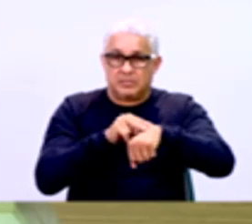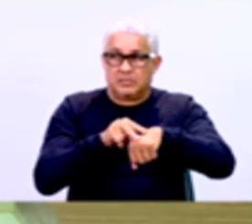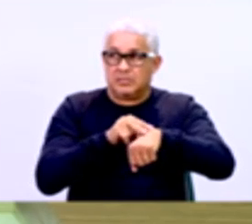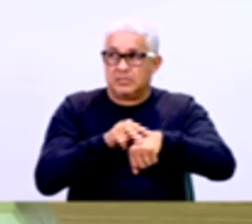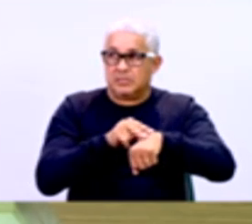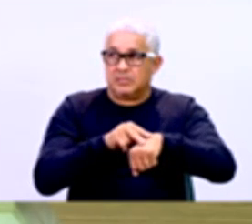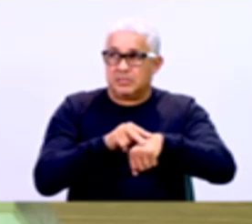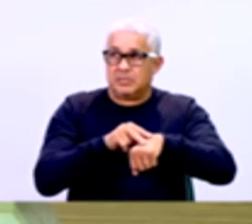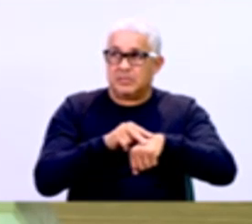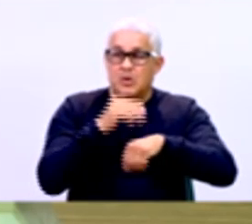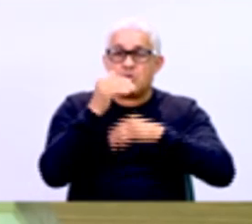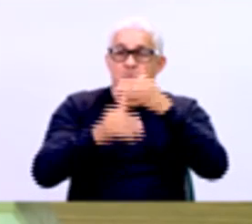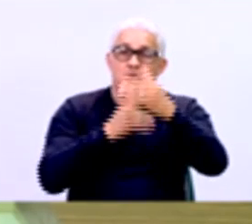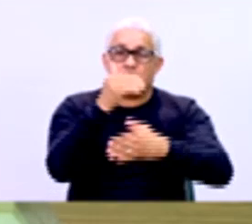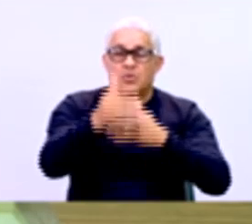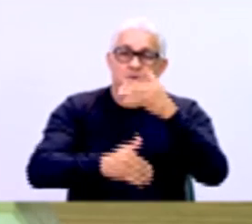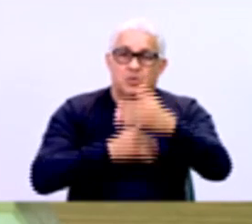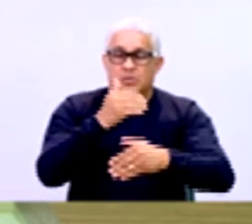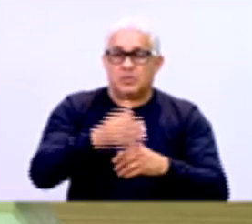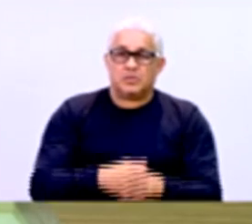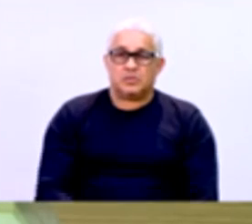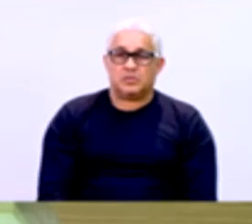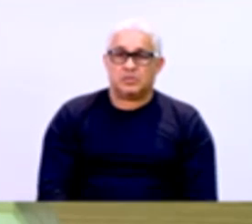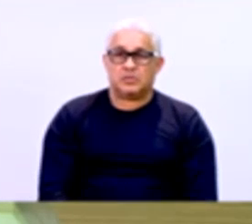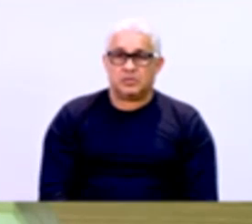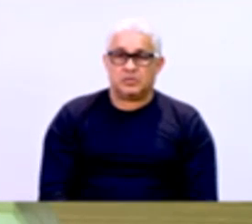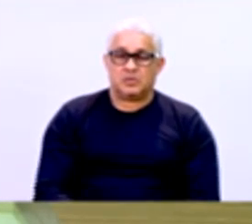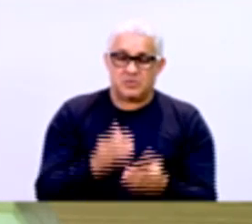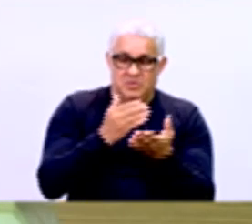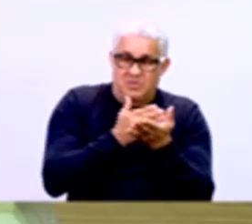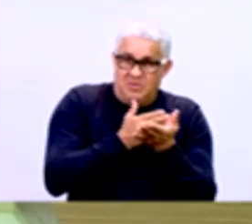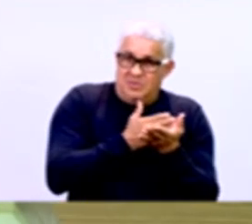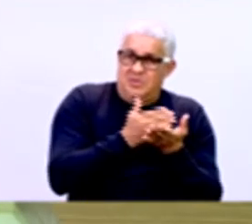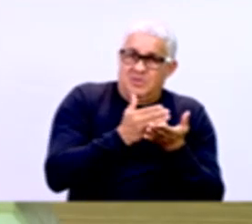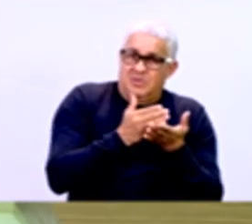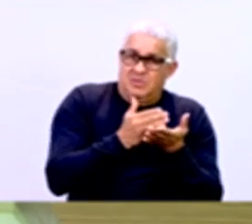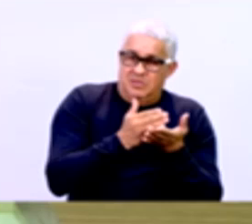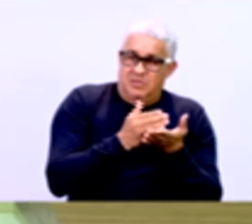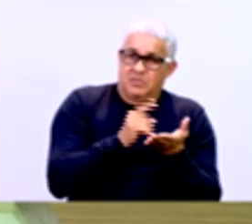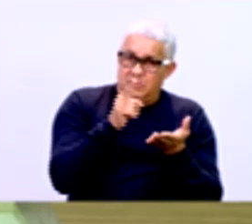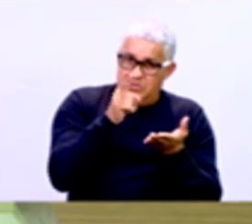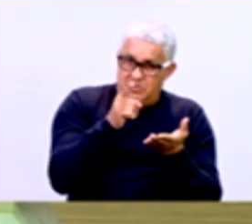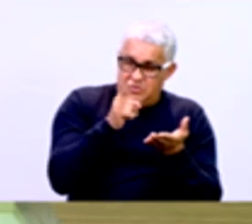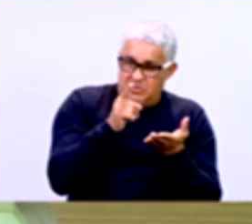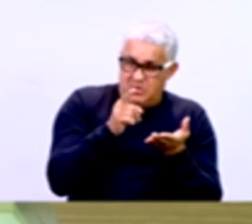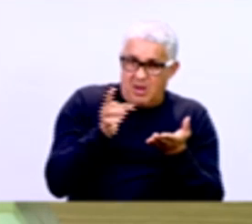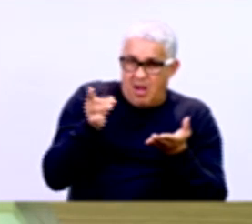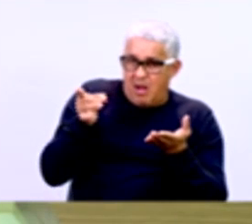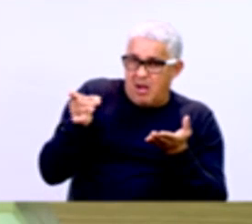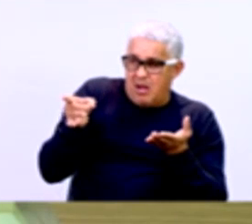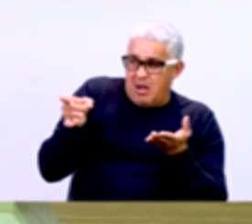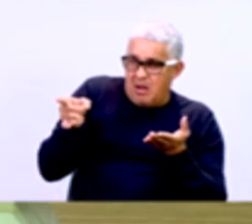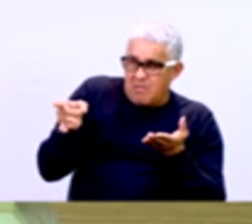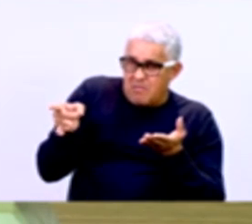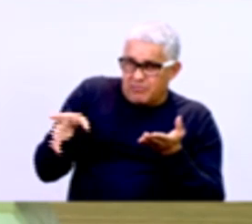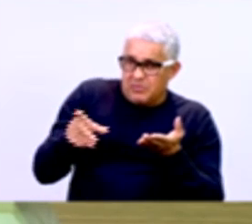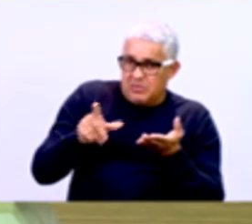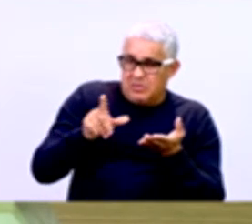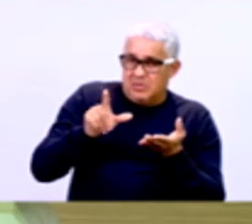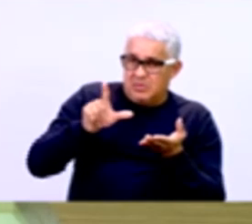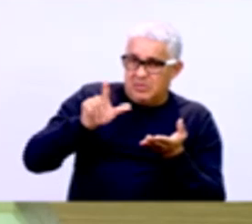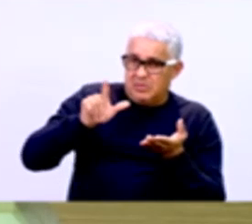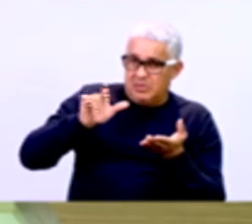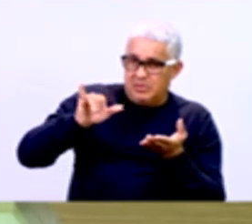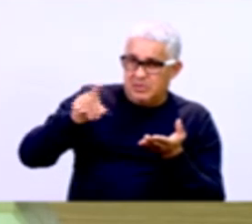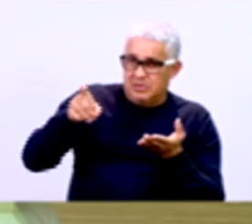que esse processo não inicia quando você vai descartar o material. Esse processo se inicia quando